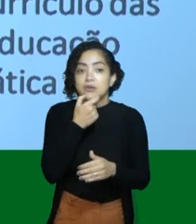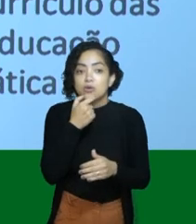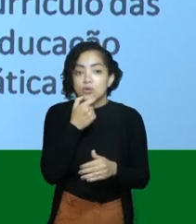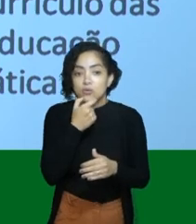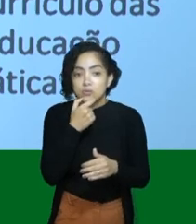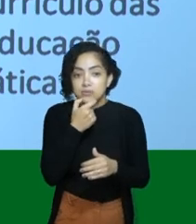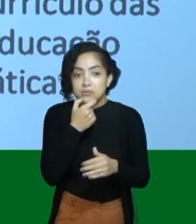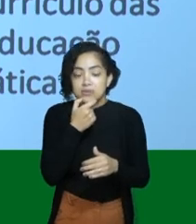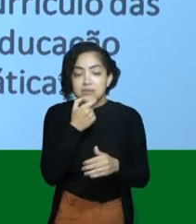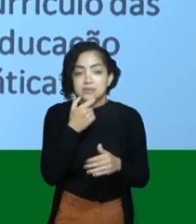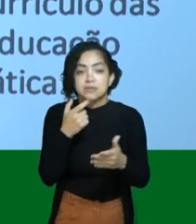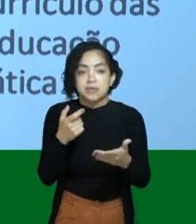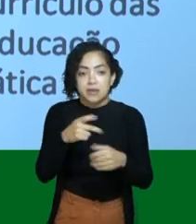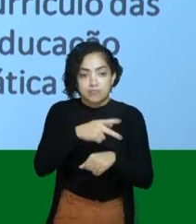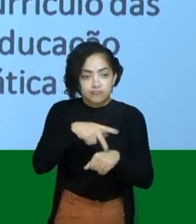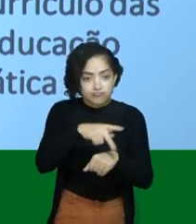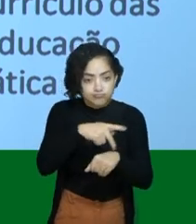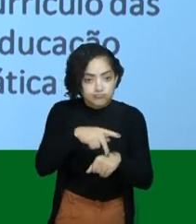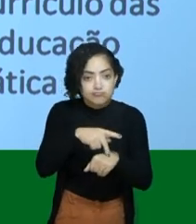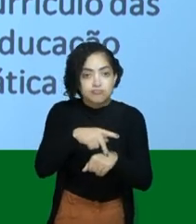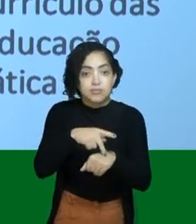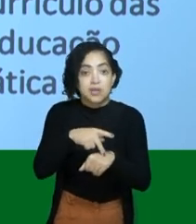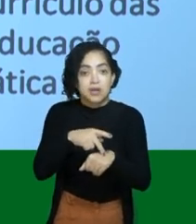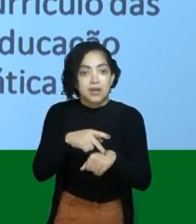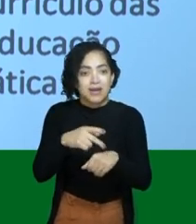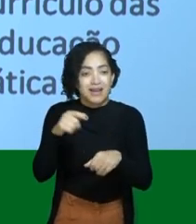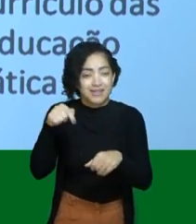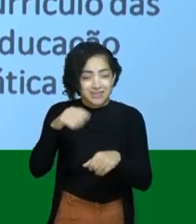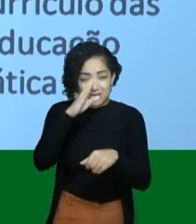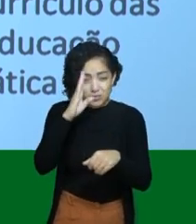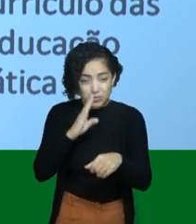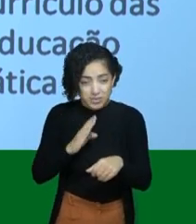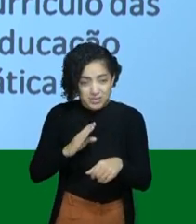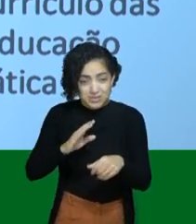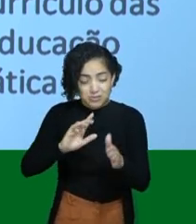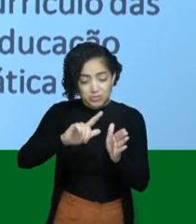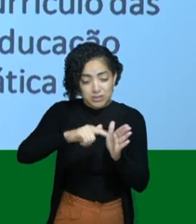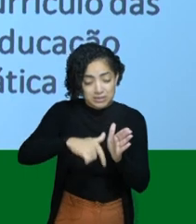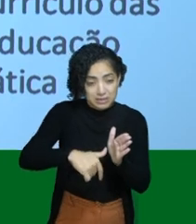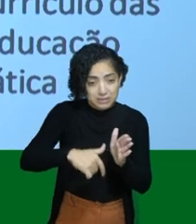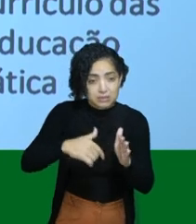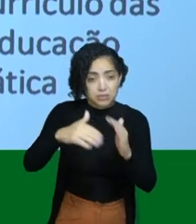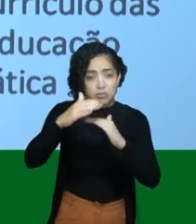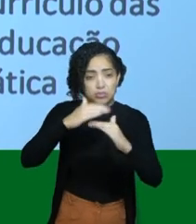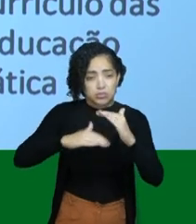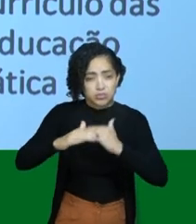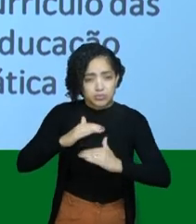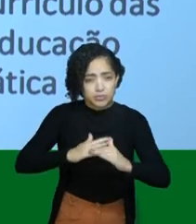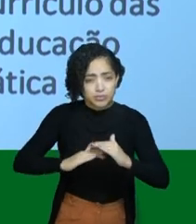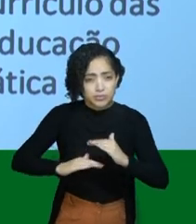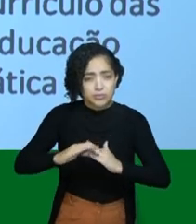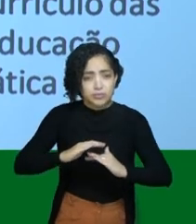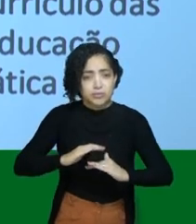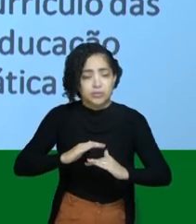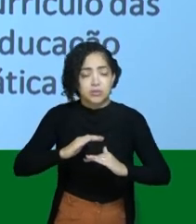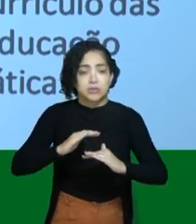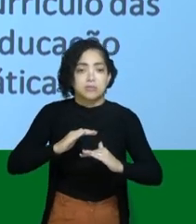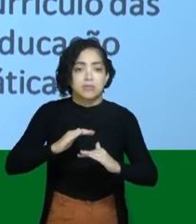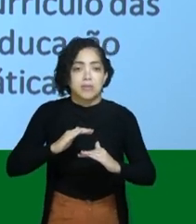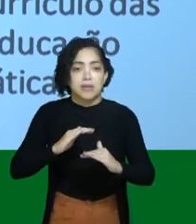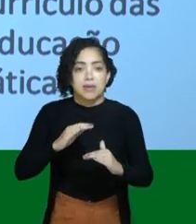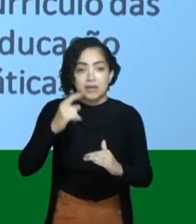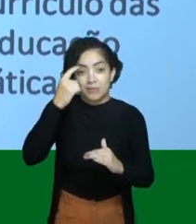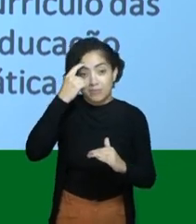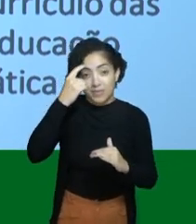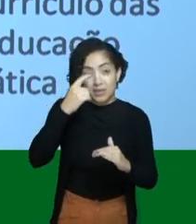E o Gustavo Petro falou isso. Isso no Brasil ainda nós estamos muito atrás, sabe? Um país desenvolvido não é aquele que os pobres têm carro. Isso foi